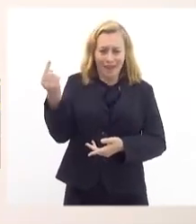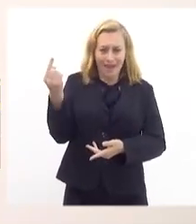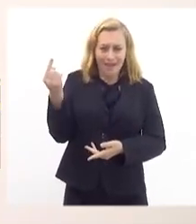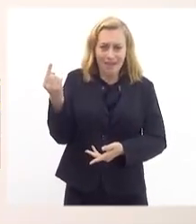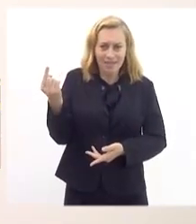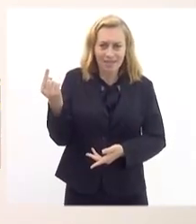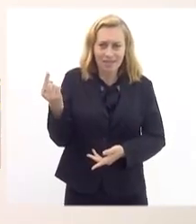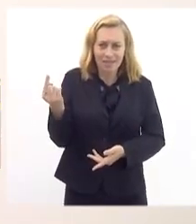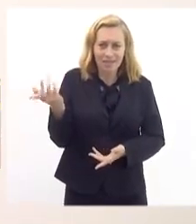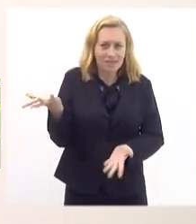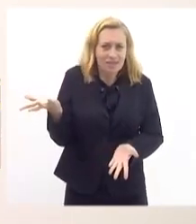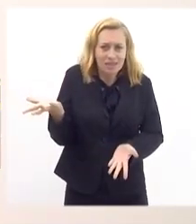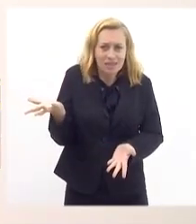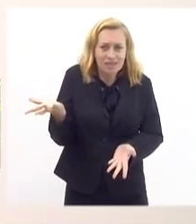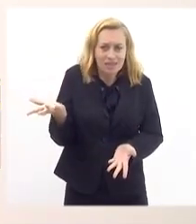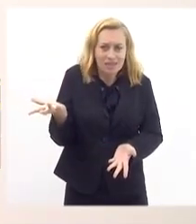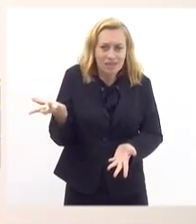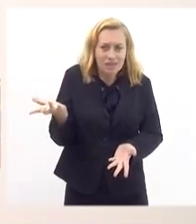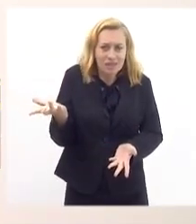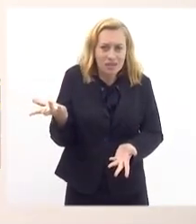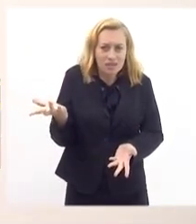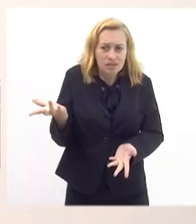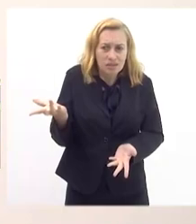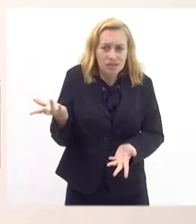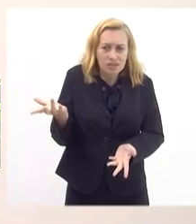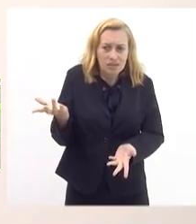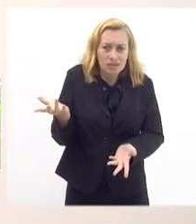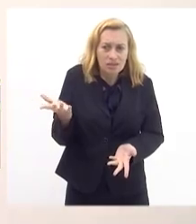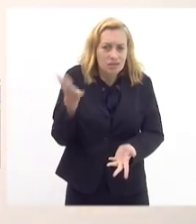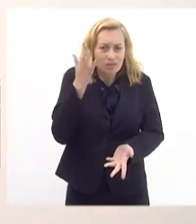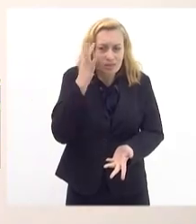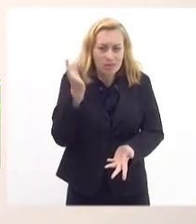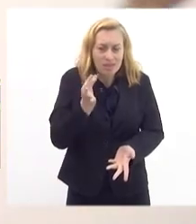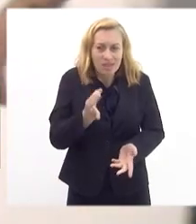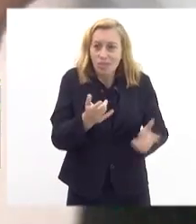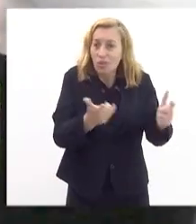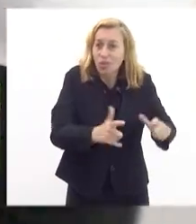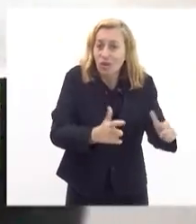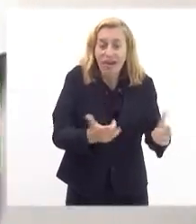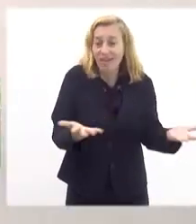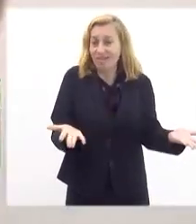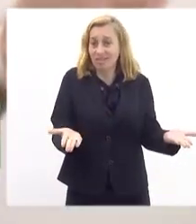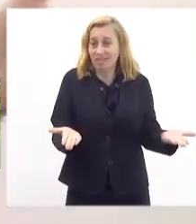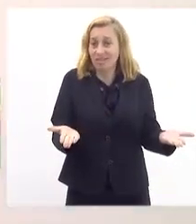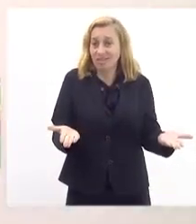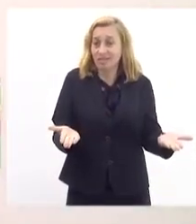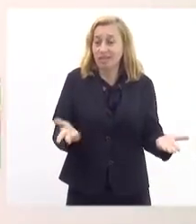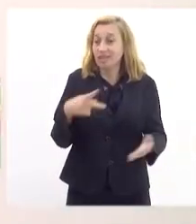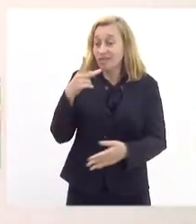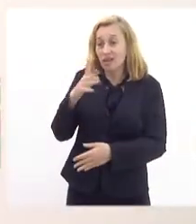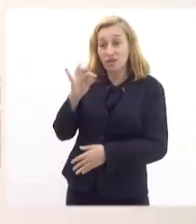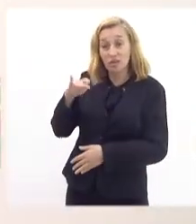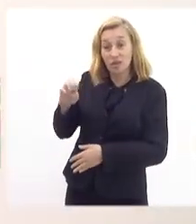não é uma uma uma perspectiva que inclusive não sabe nem a localização né tanto que na fala do Felipe ele não sabe precisar